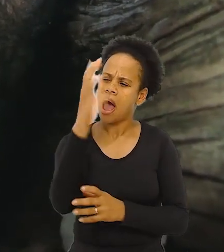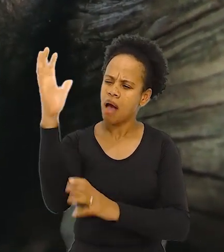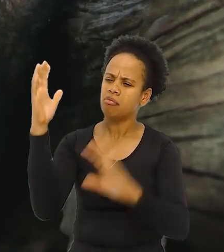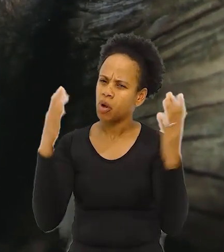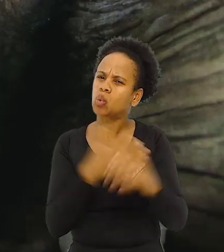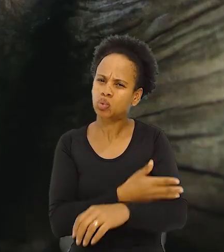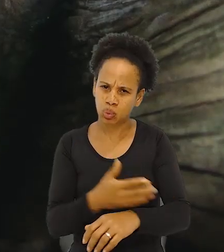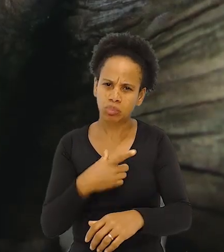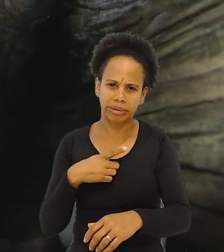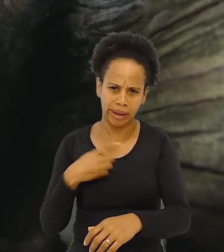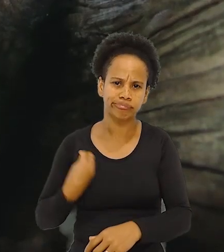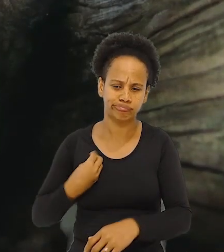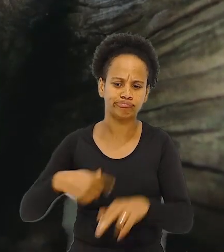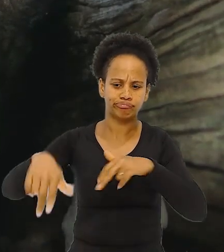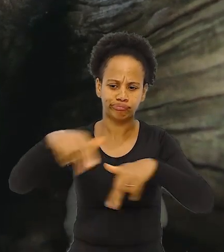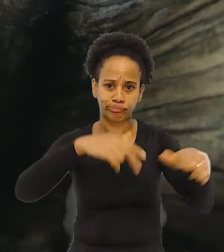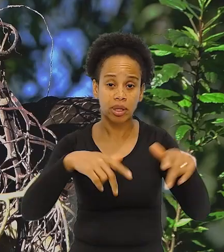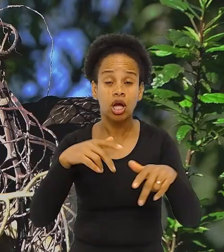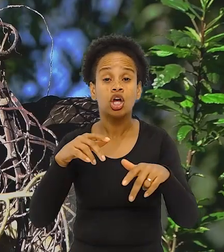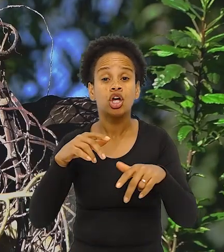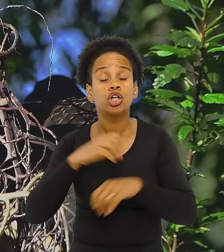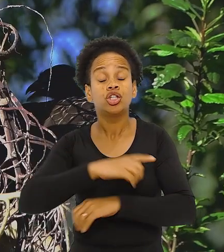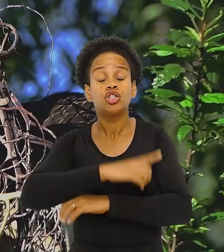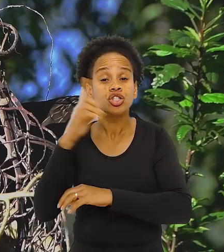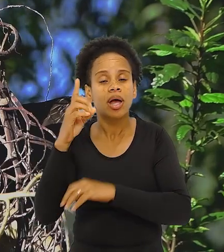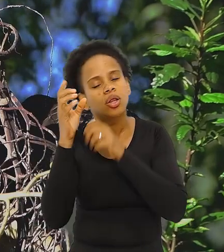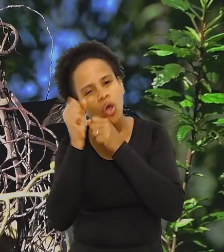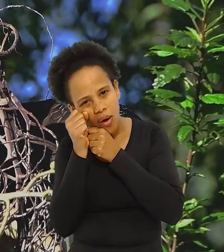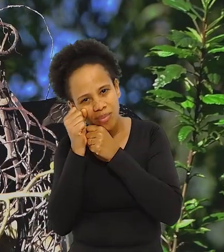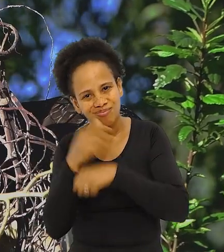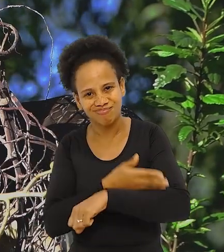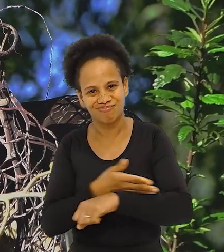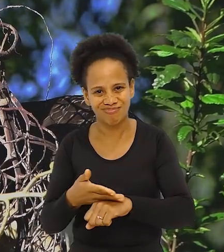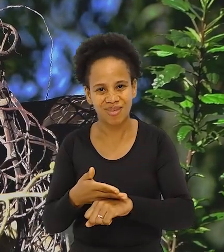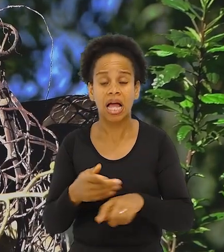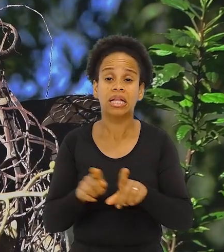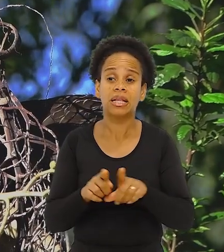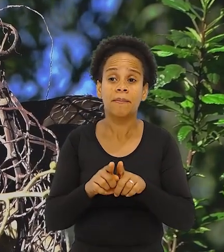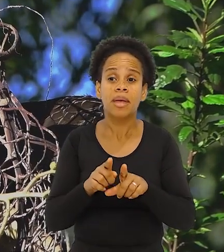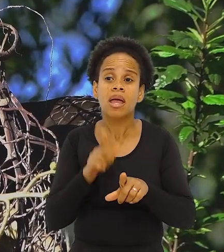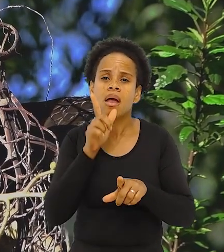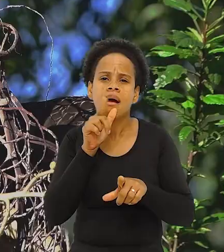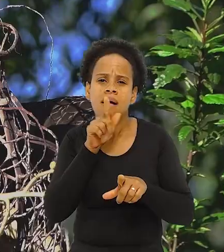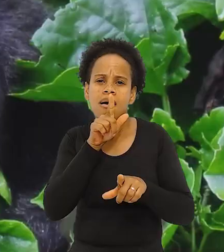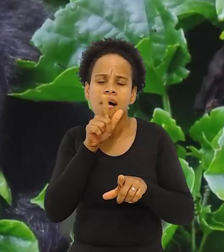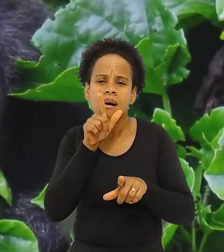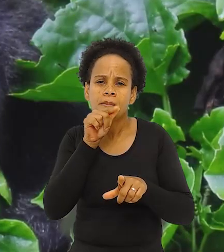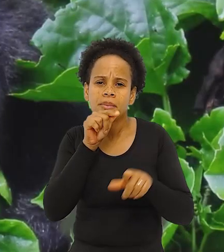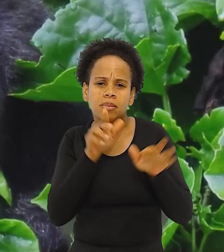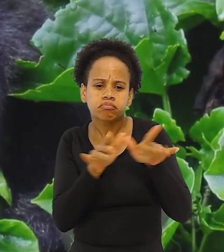arborizadas e dormem durante o dia, algumas espécies de aves e vários primatas não